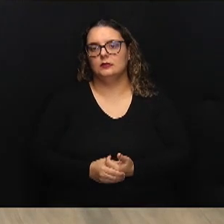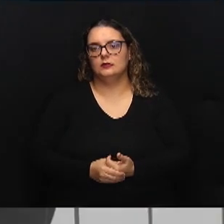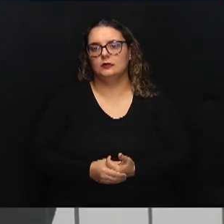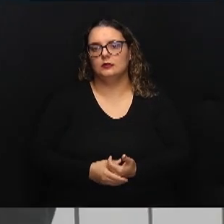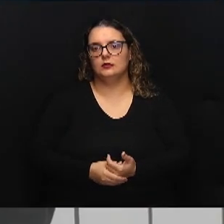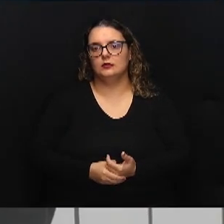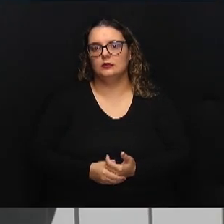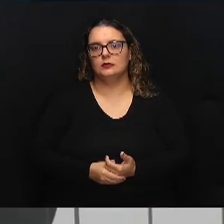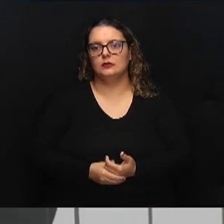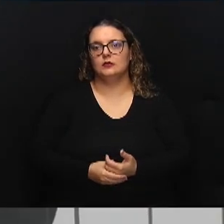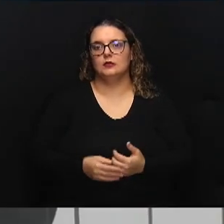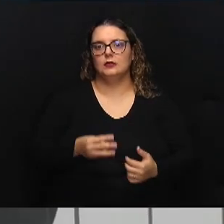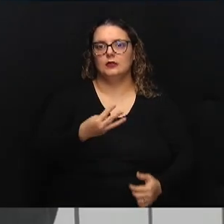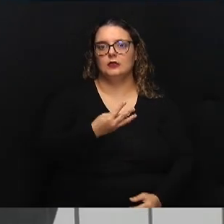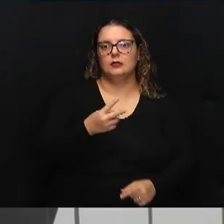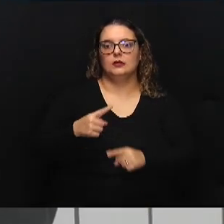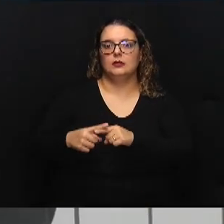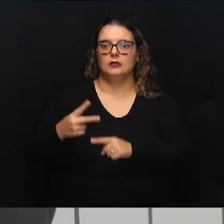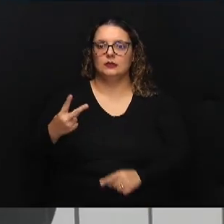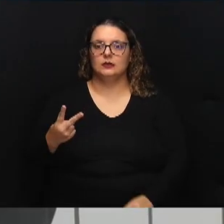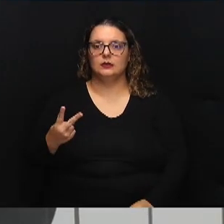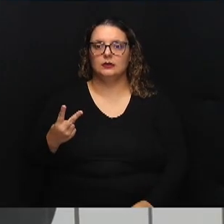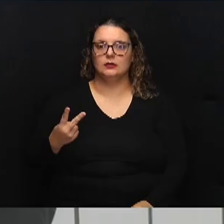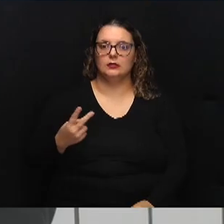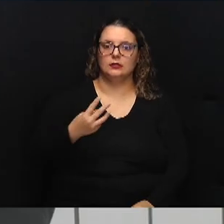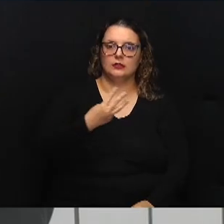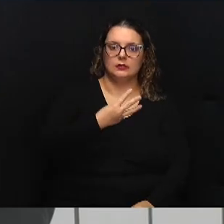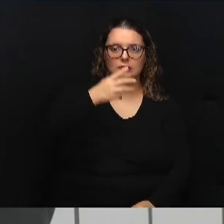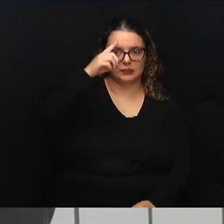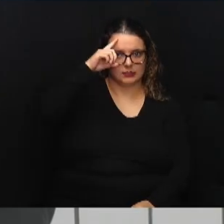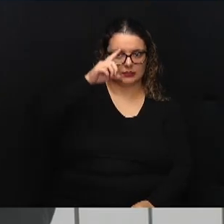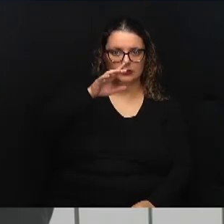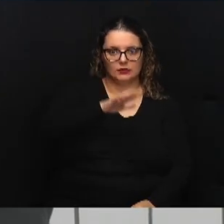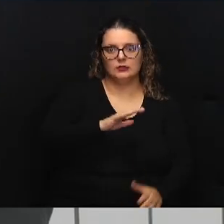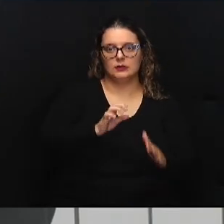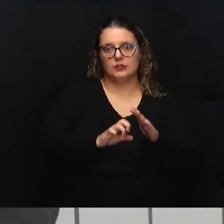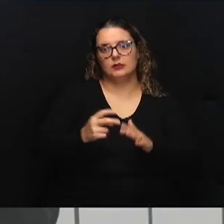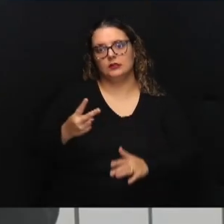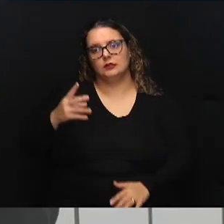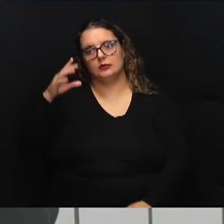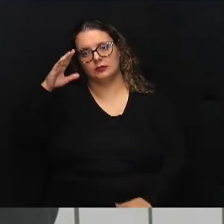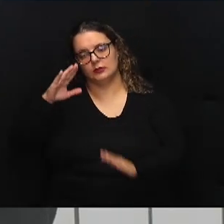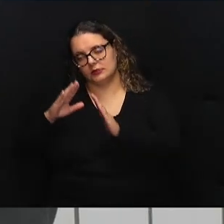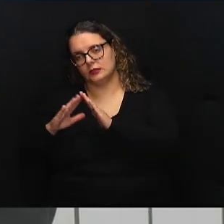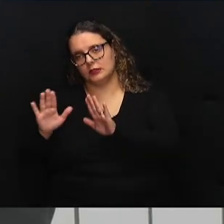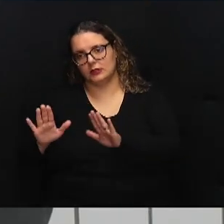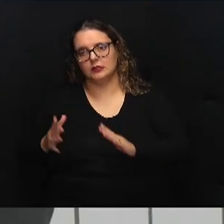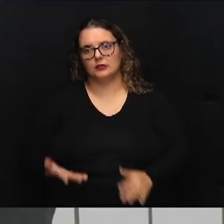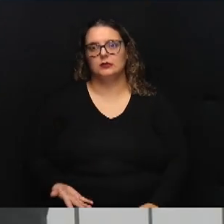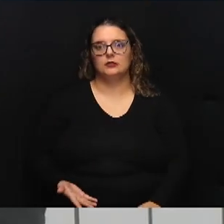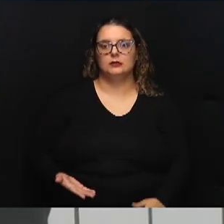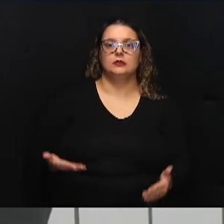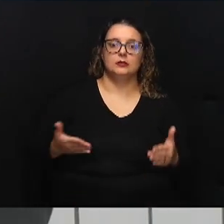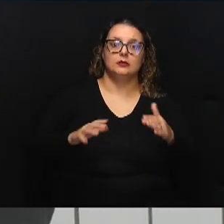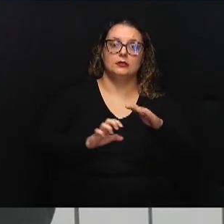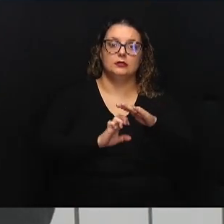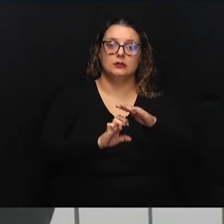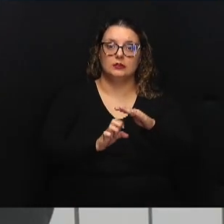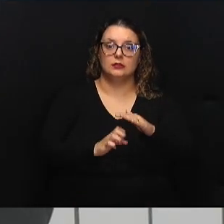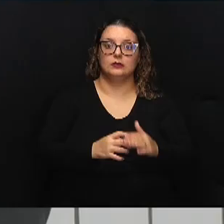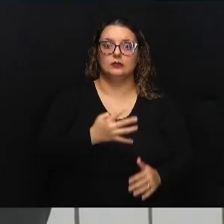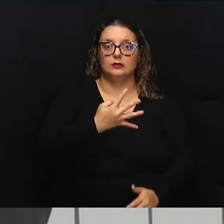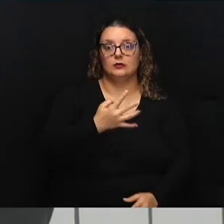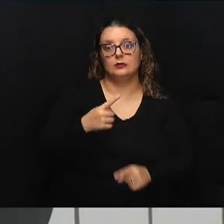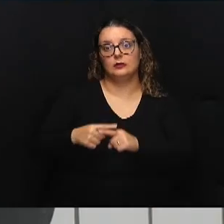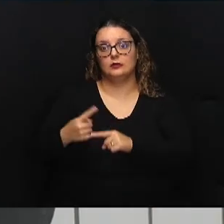modalidade 3-2, né, que foi a mais comum, 3 dias na empresa, 2 em casa. E agora tem muita empresa que está adotando